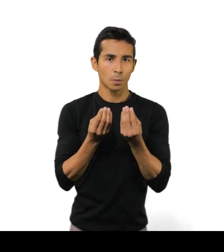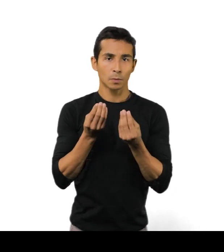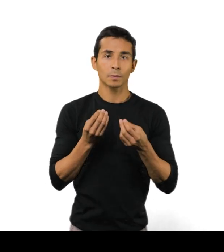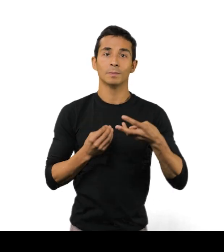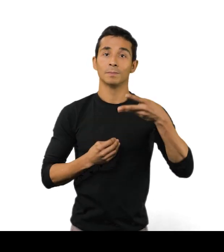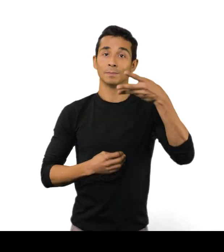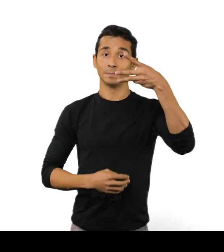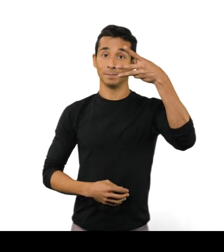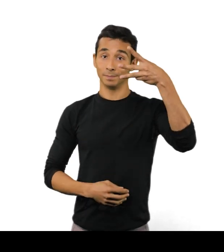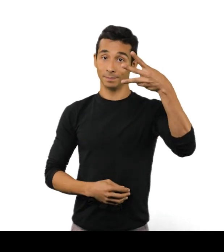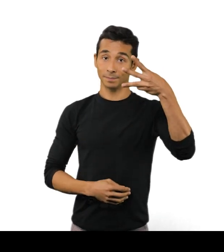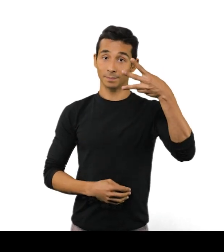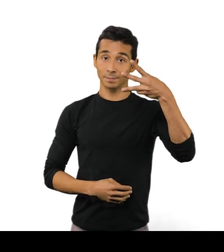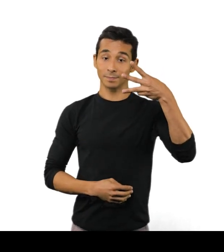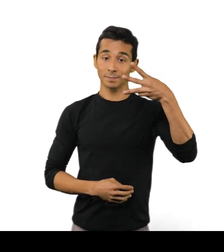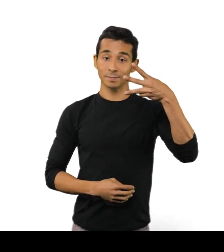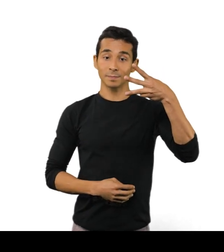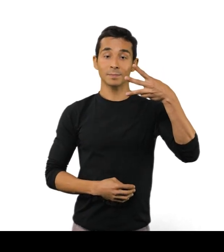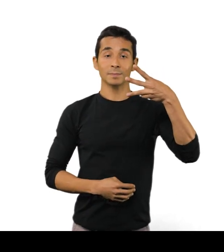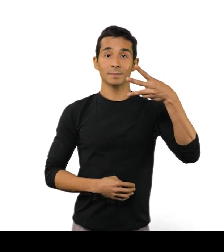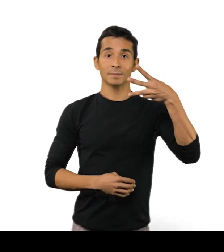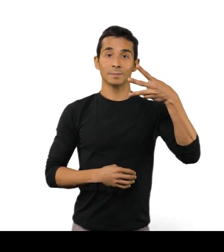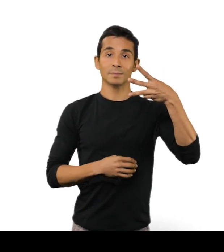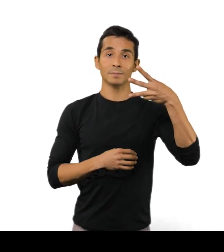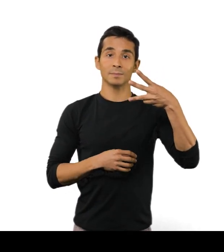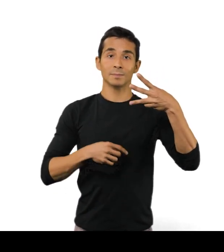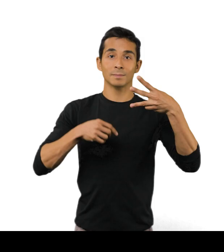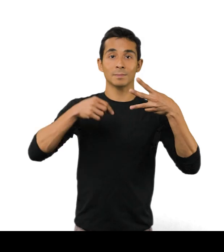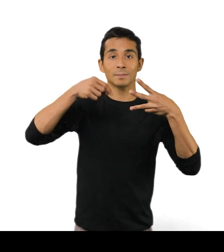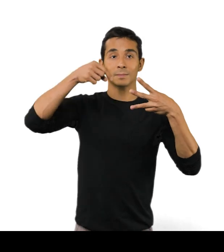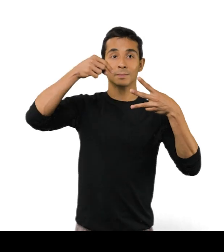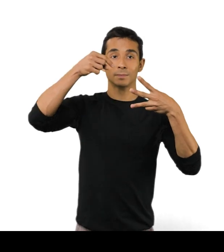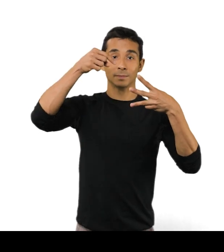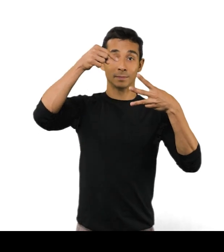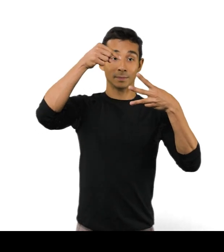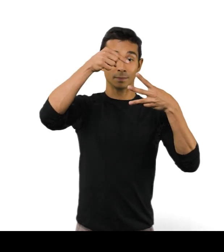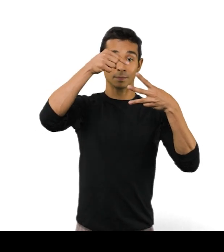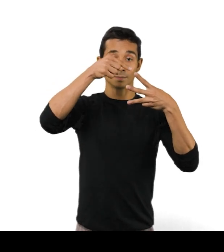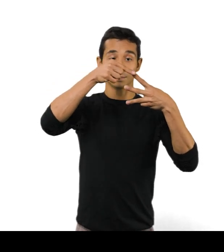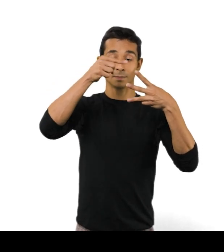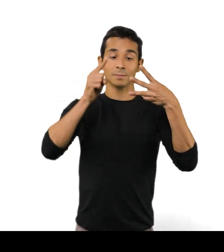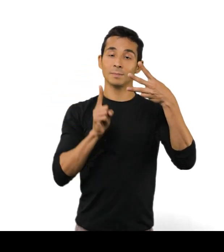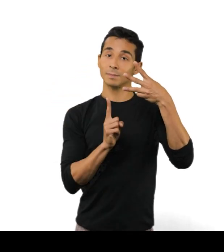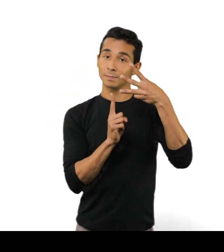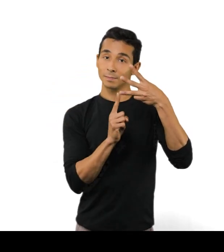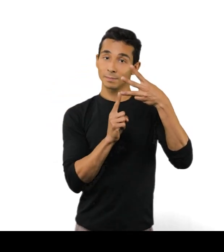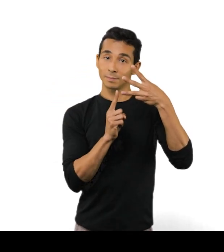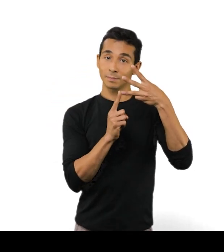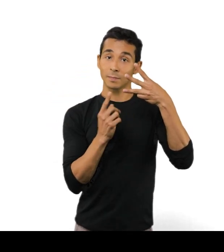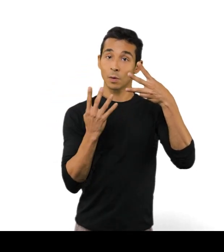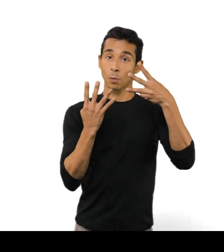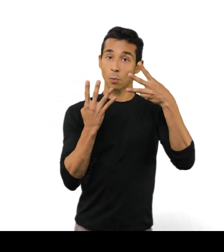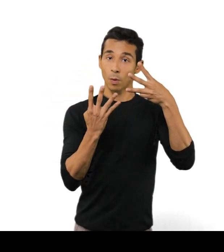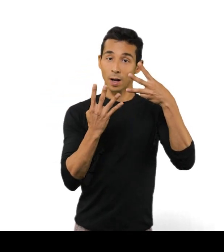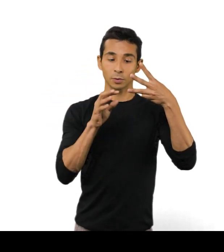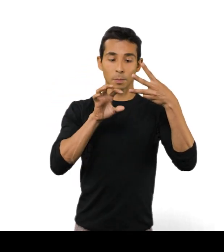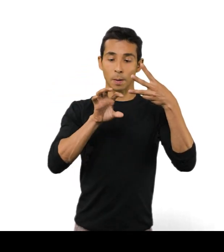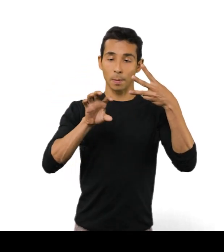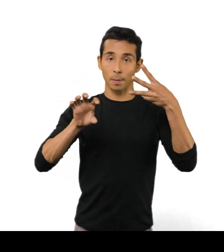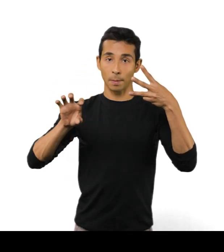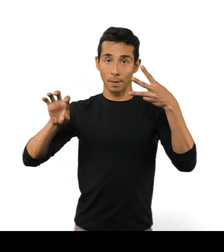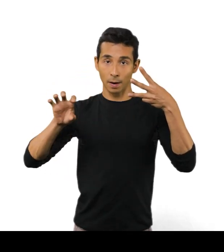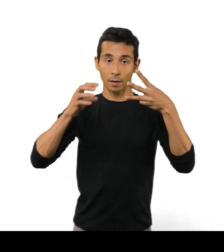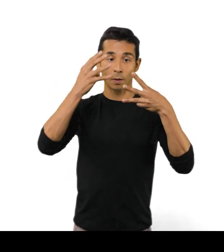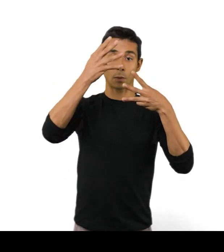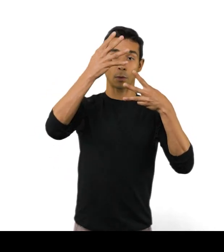alinhamento agora é composto por 3 linhas horizontais, sendo que a linha superior e a linha inferior